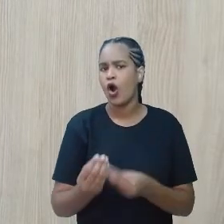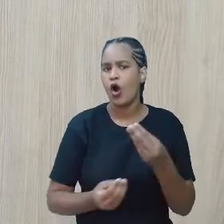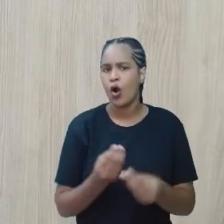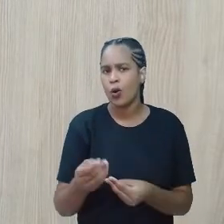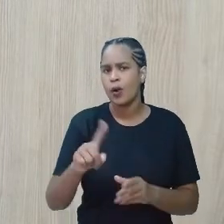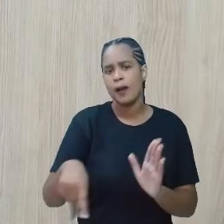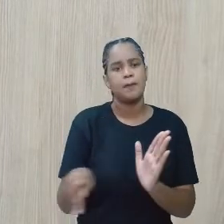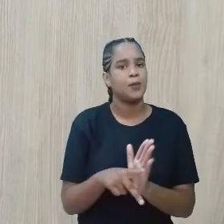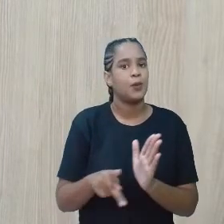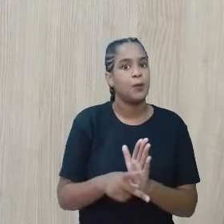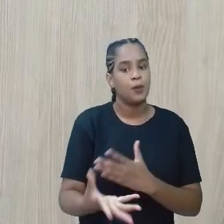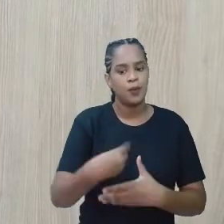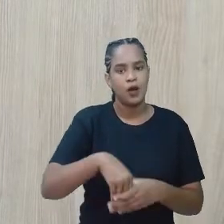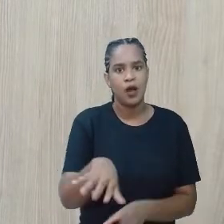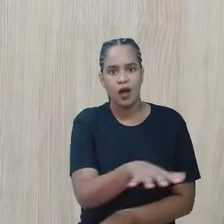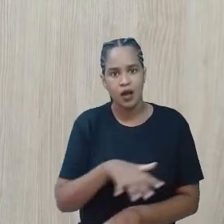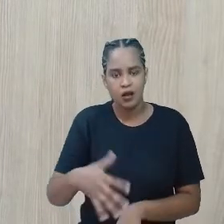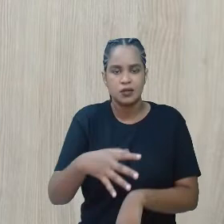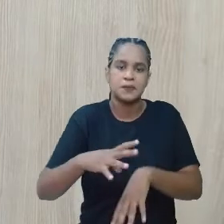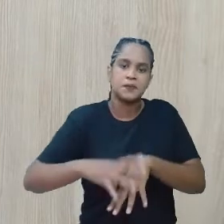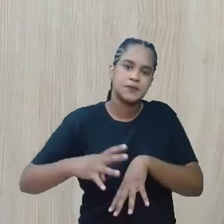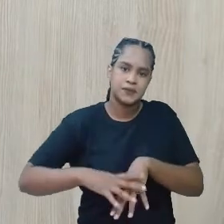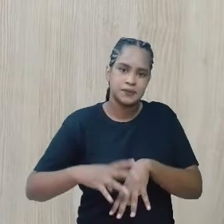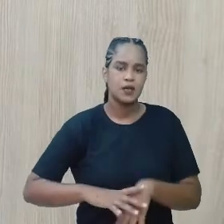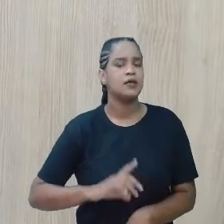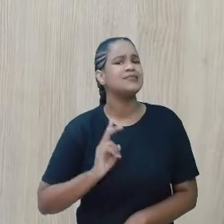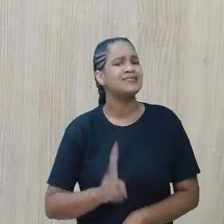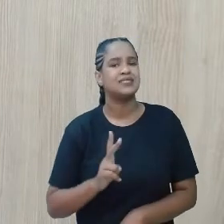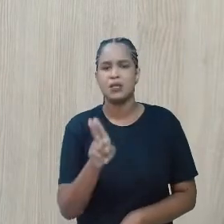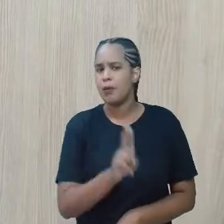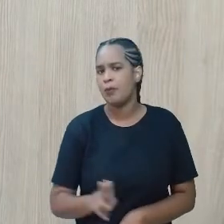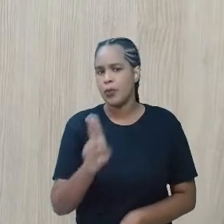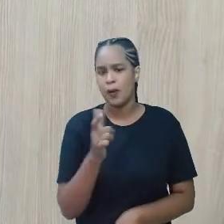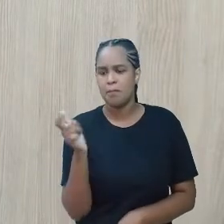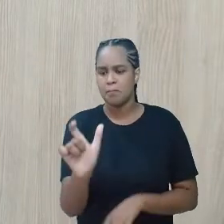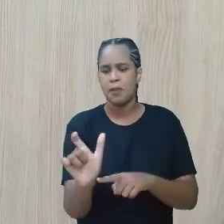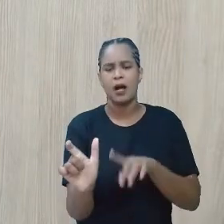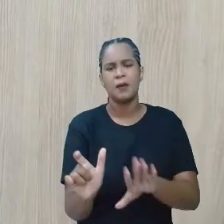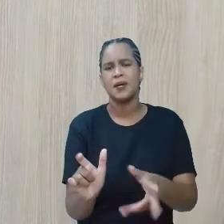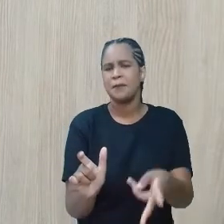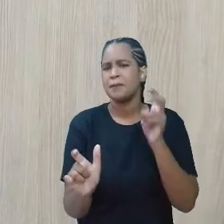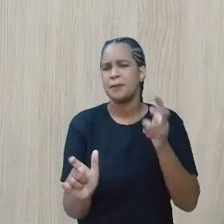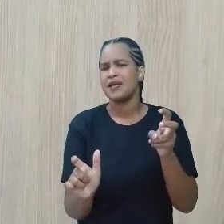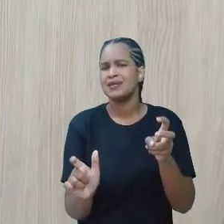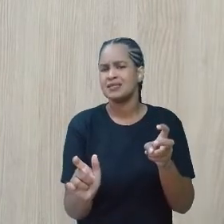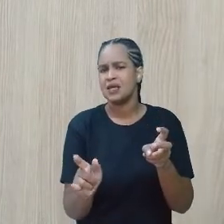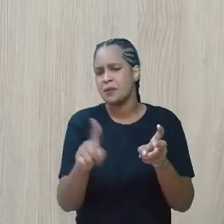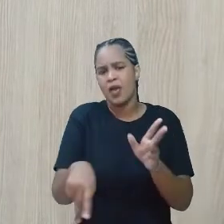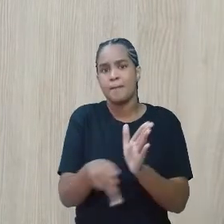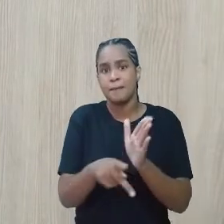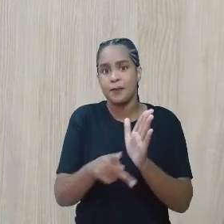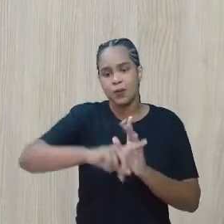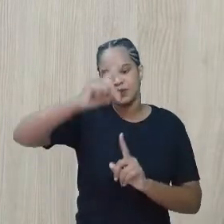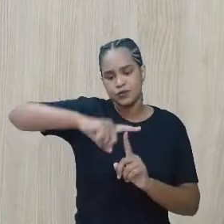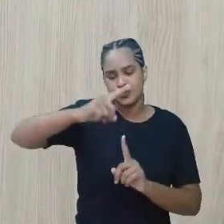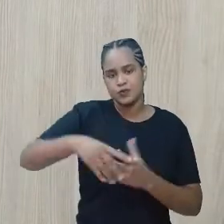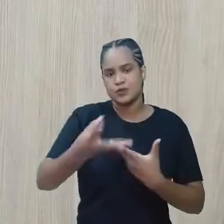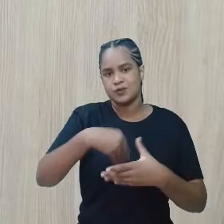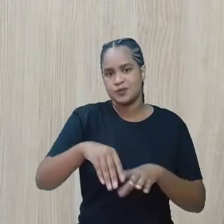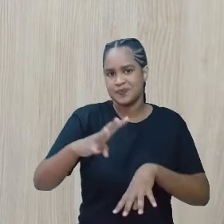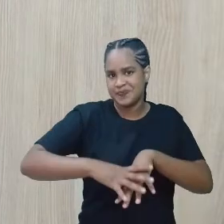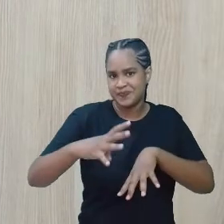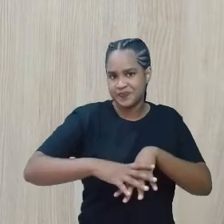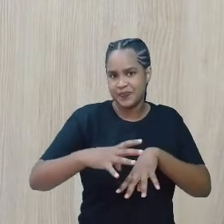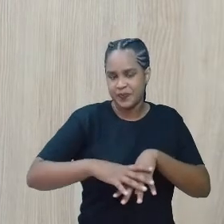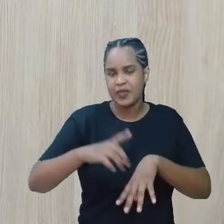um argumento matemático, né? A gente utiliza tanto no nosso dia a dia e não percebe que a gente está falando uma classificação entre